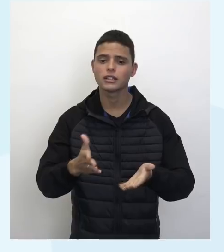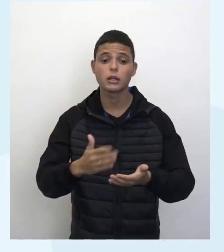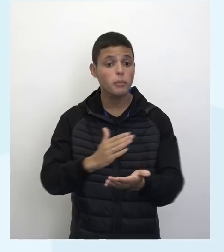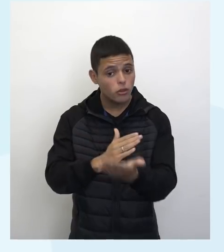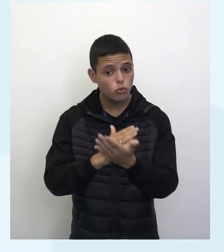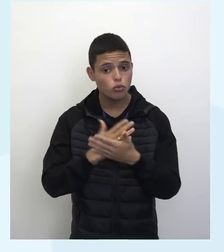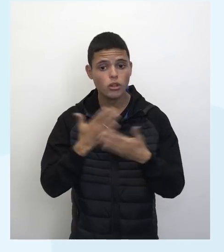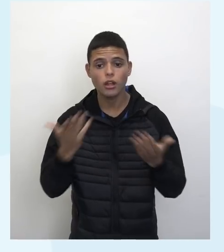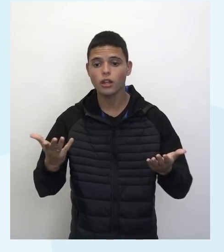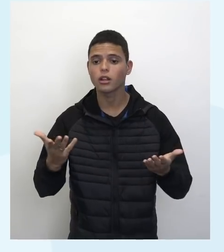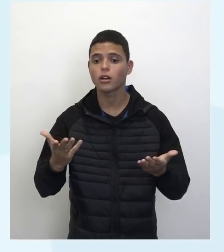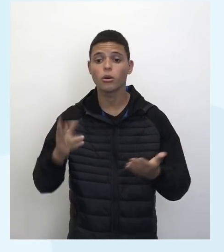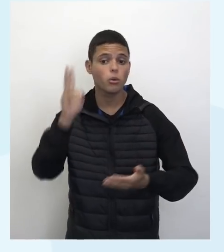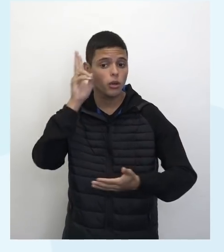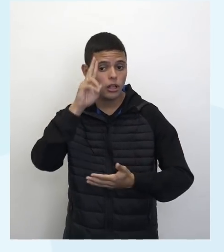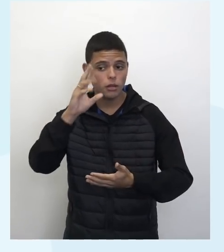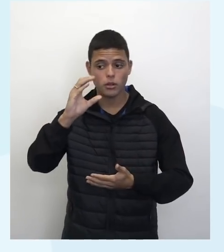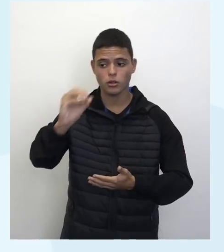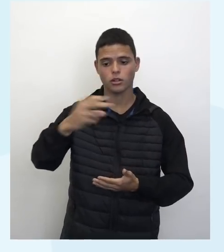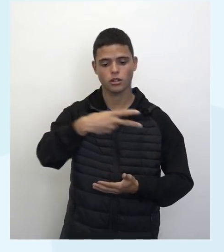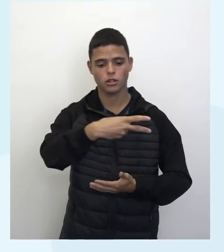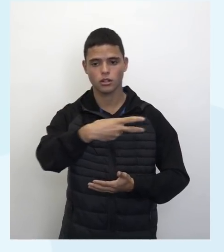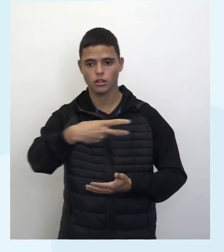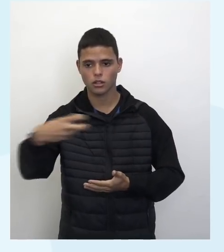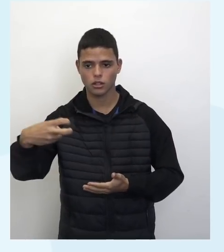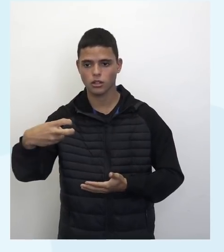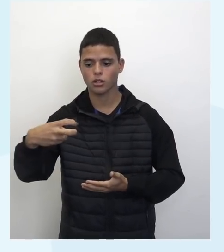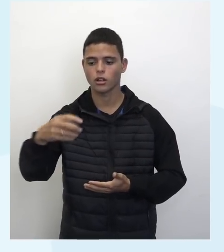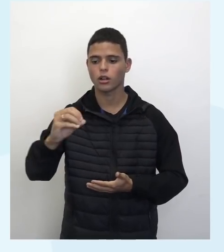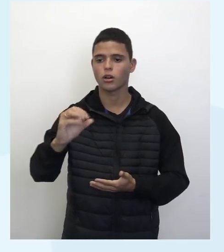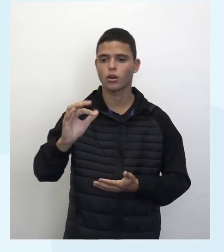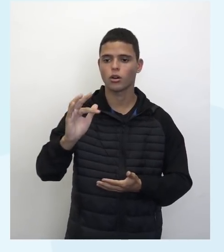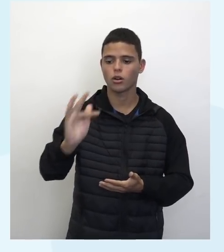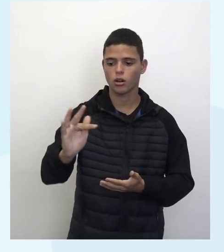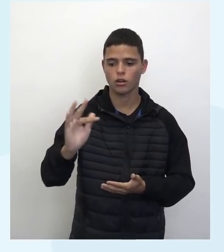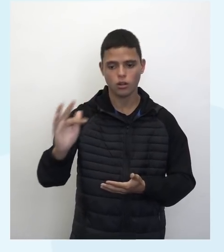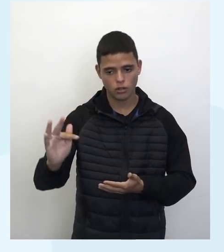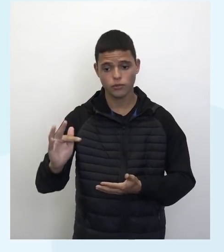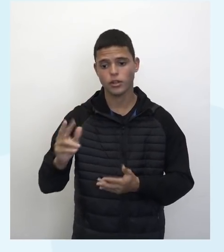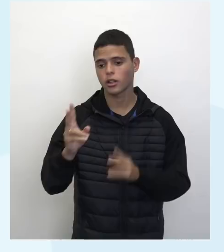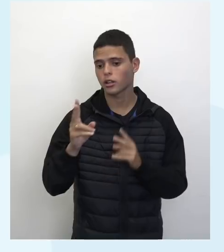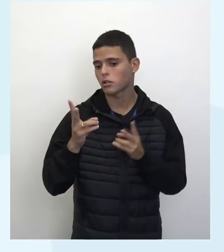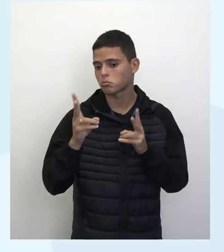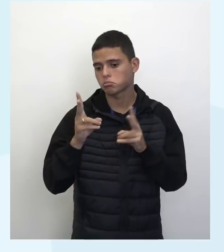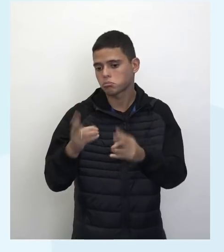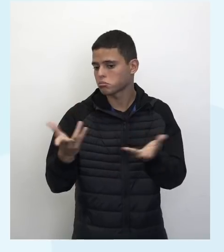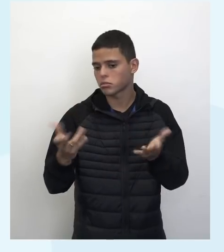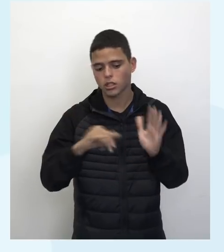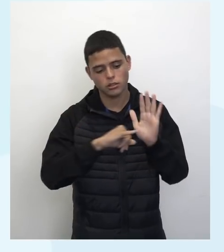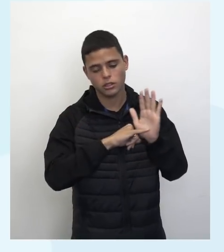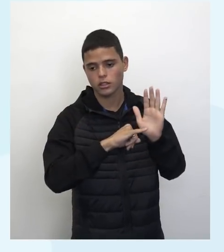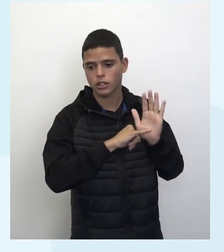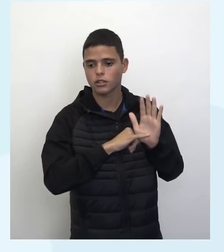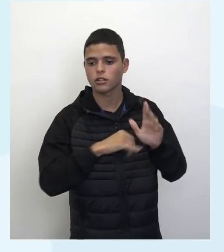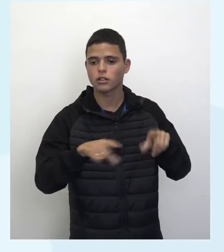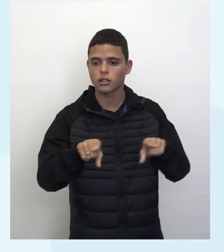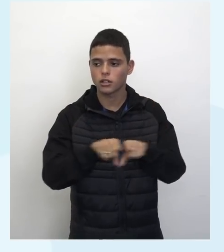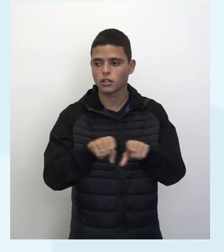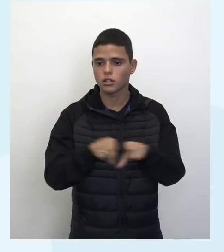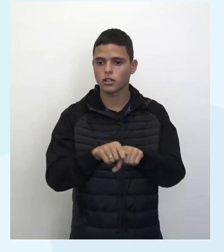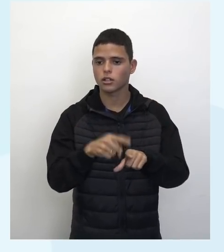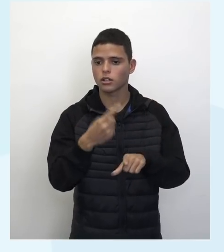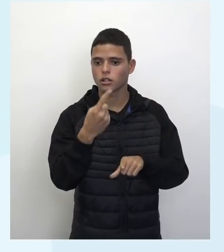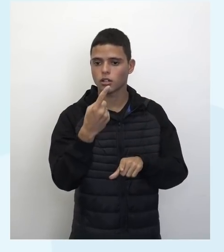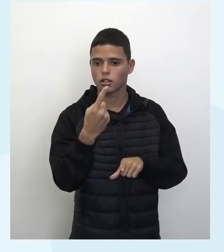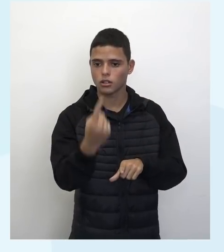o 0 é igual a off, então ele é negativo, tá? E o 1, ele é o...